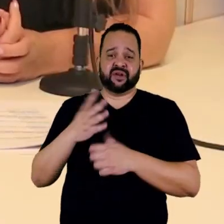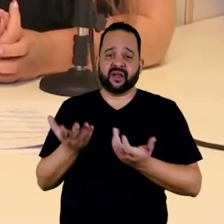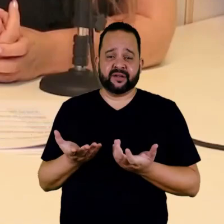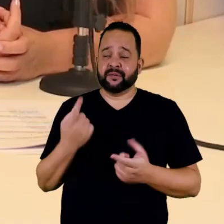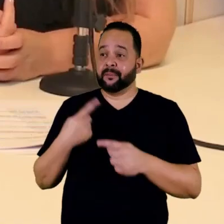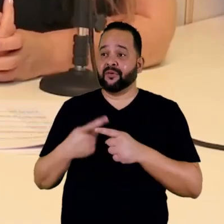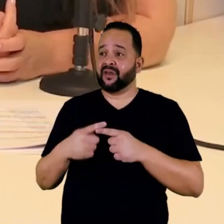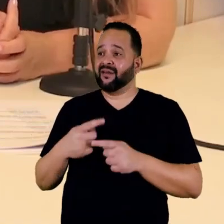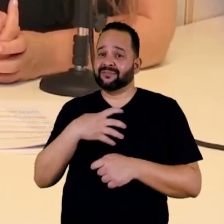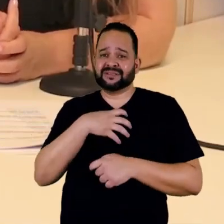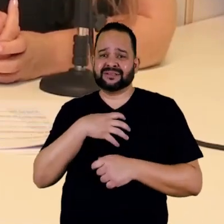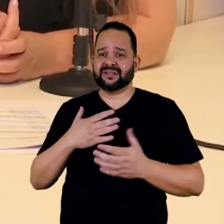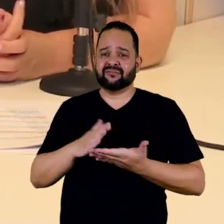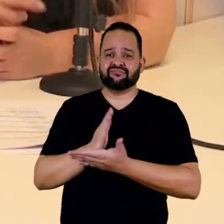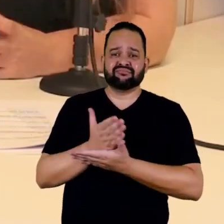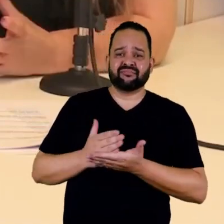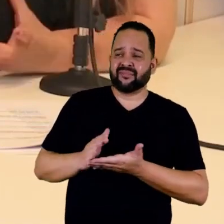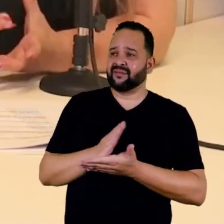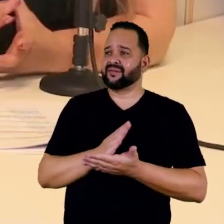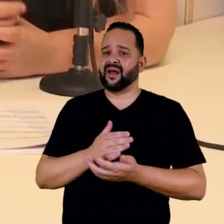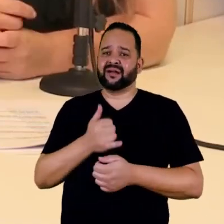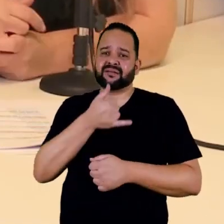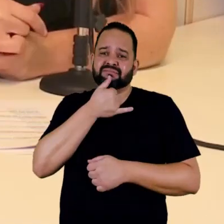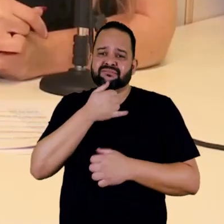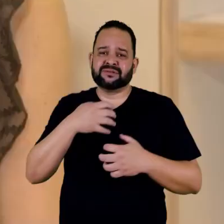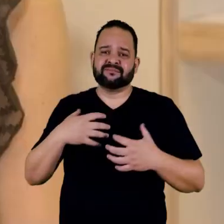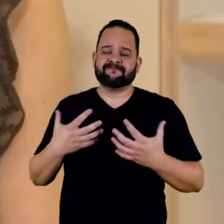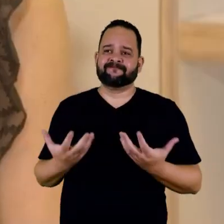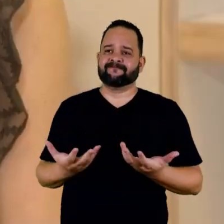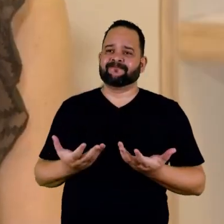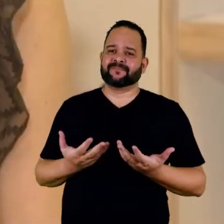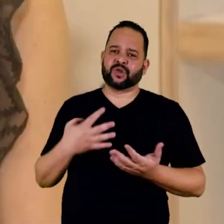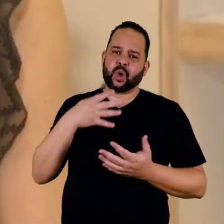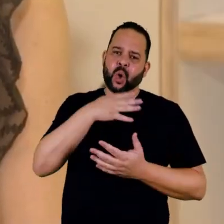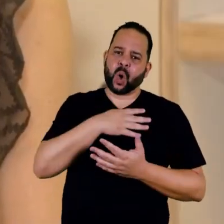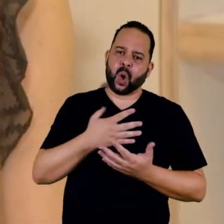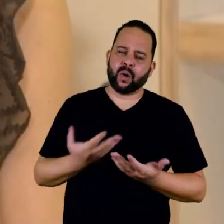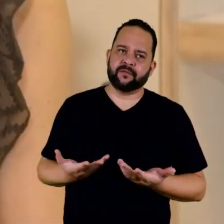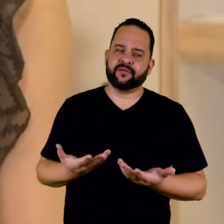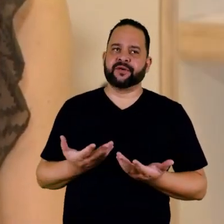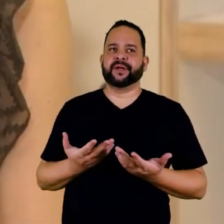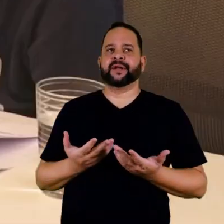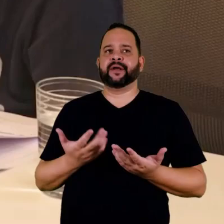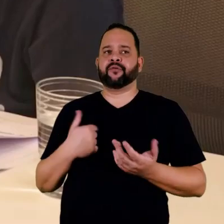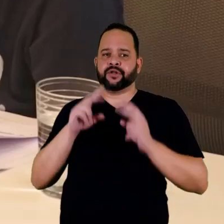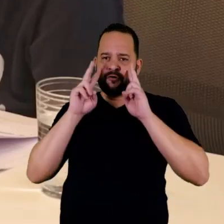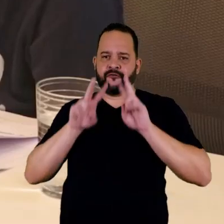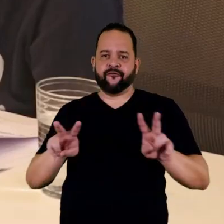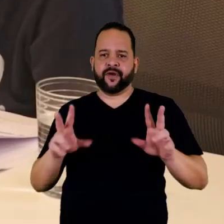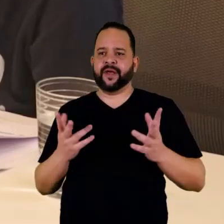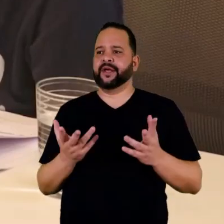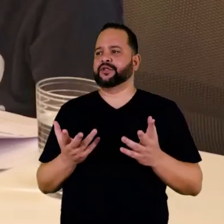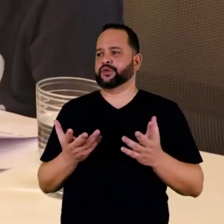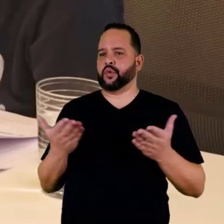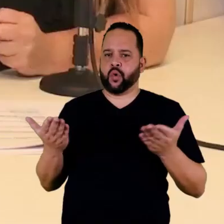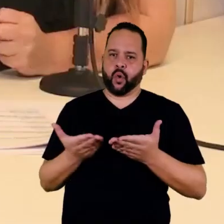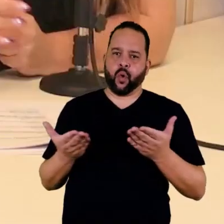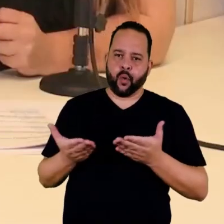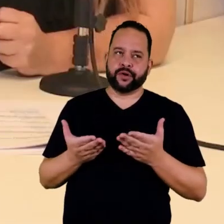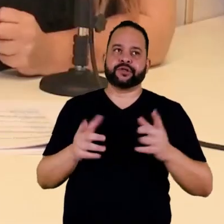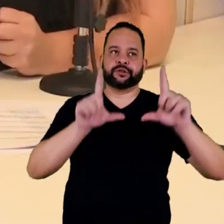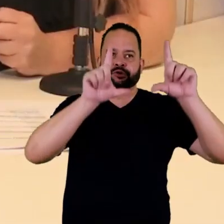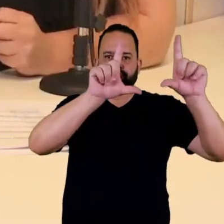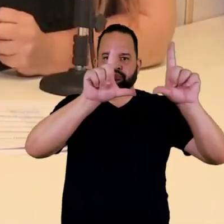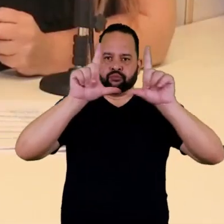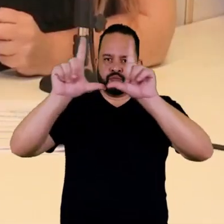começar a me deixar magoada então é óbvio que eu quando olho pro pros quadros né